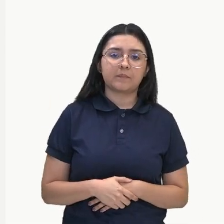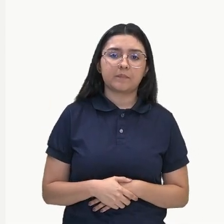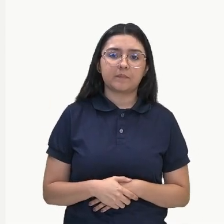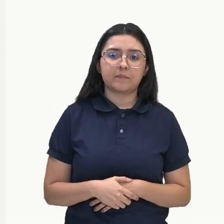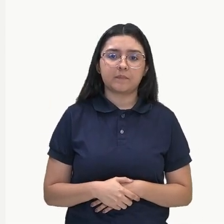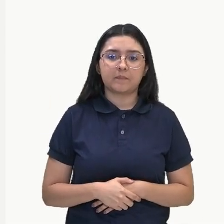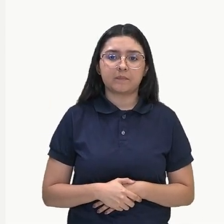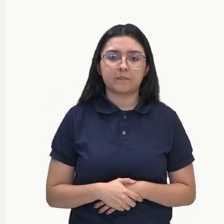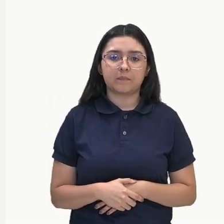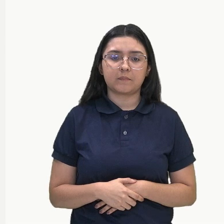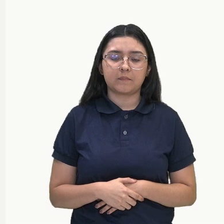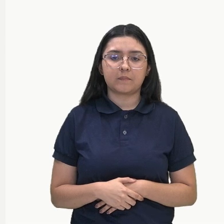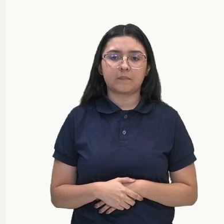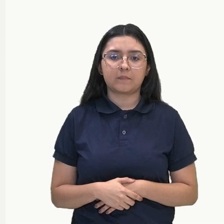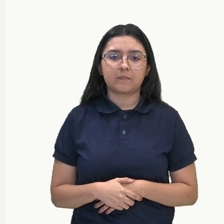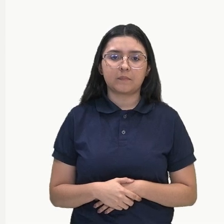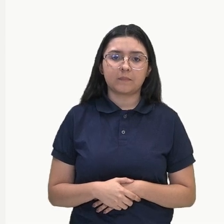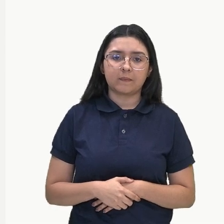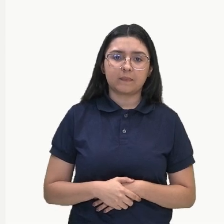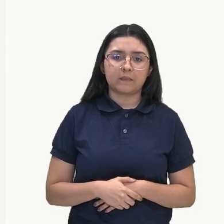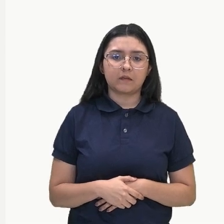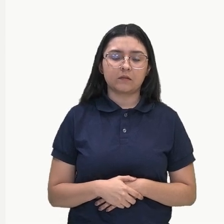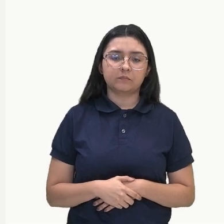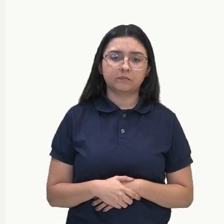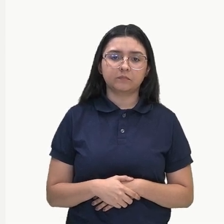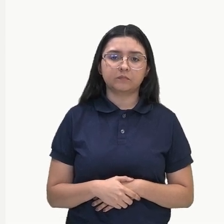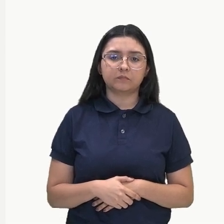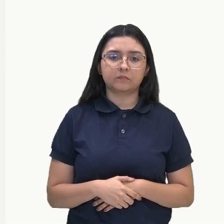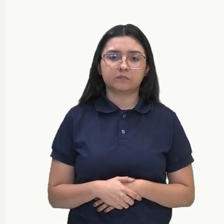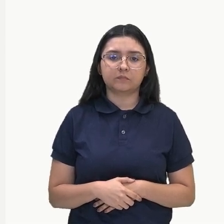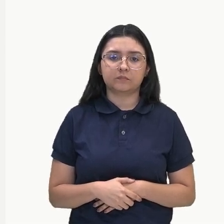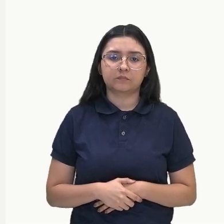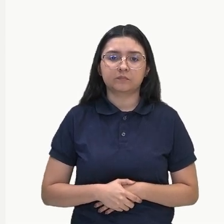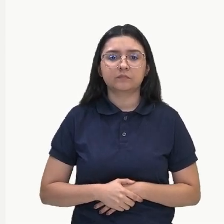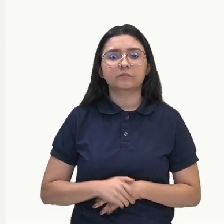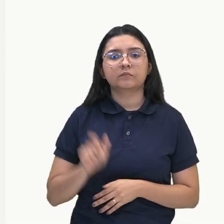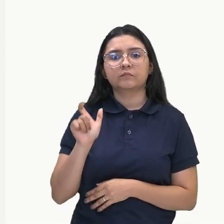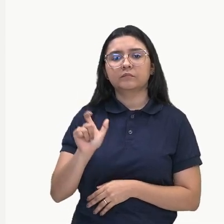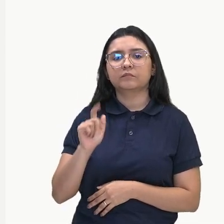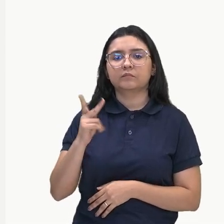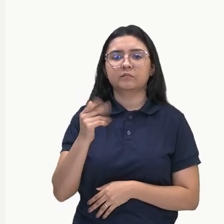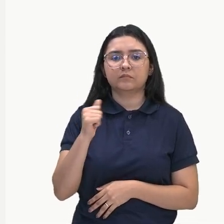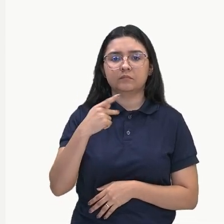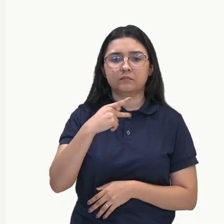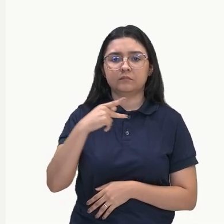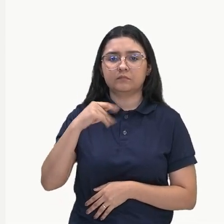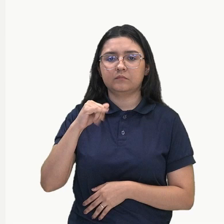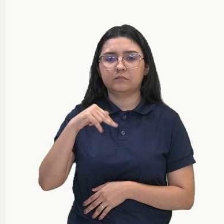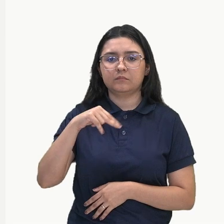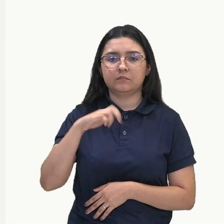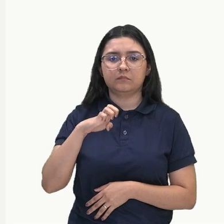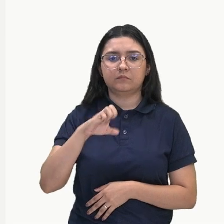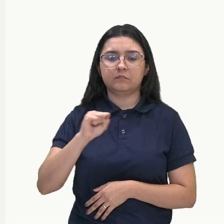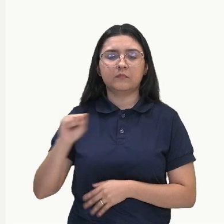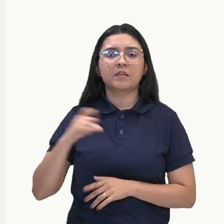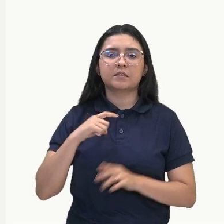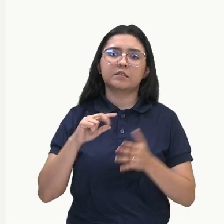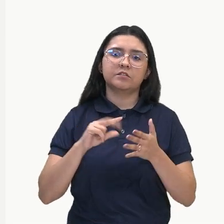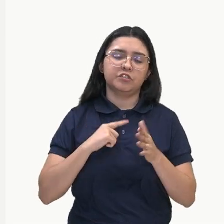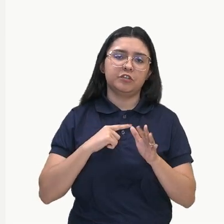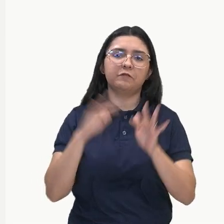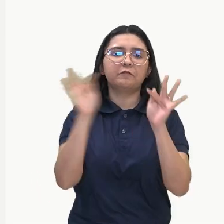uma amizade? Boost your happiness. Olha aqui, happiness. A palavra happiness vem de happy, feliz,